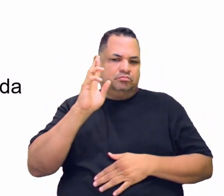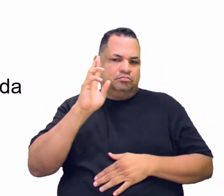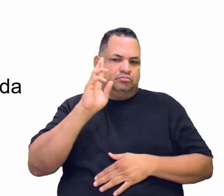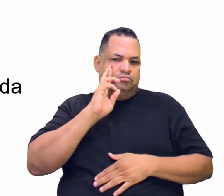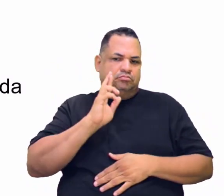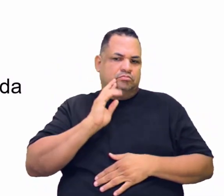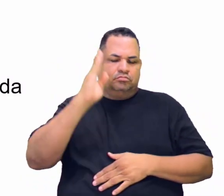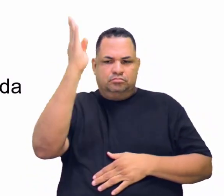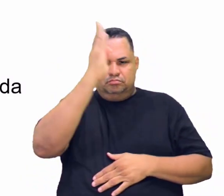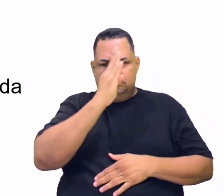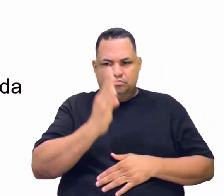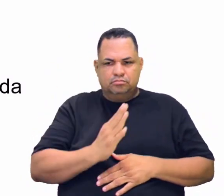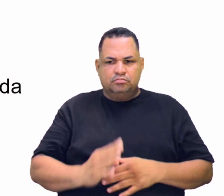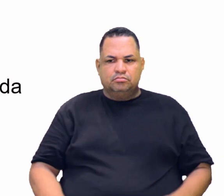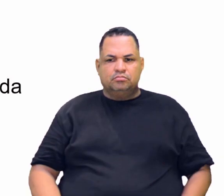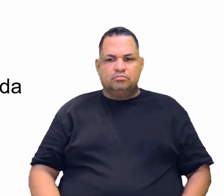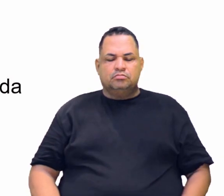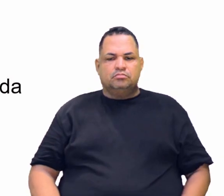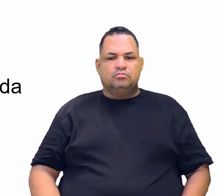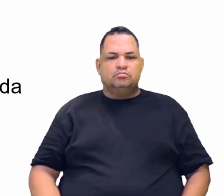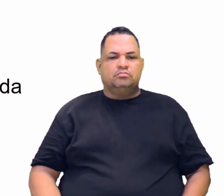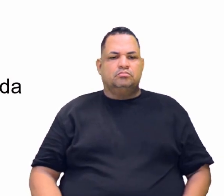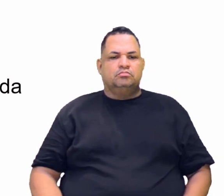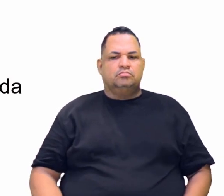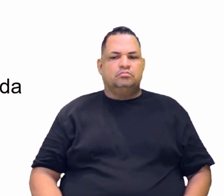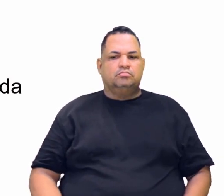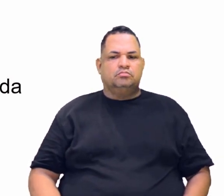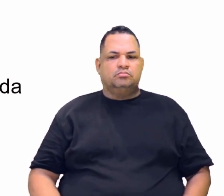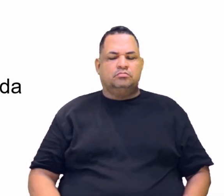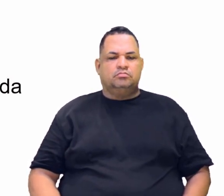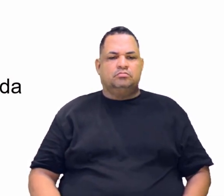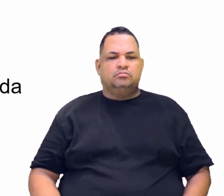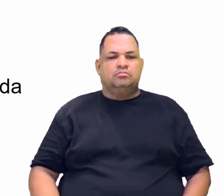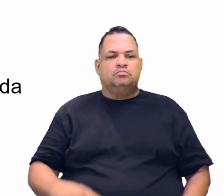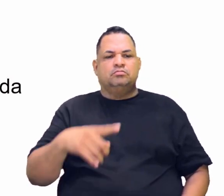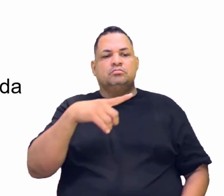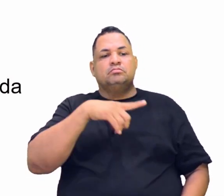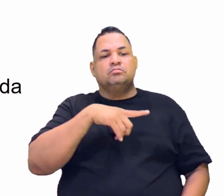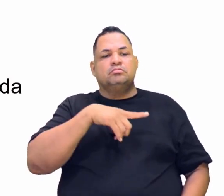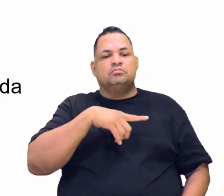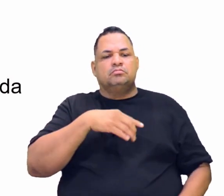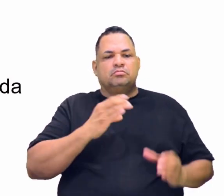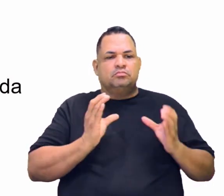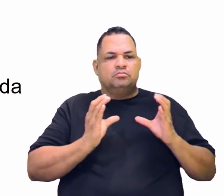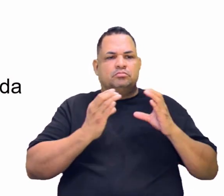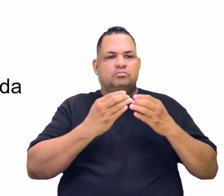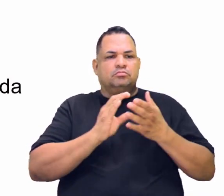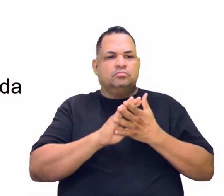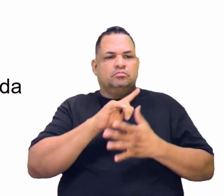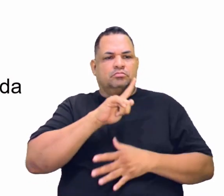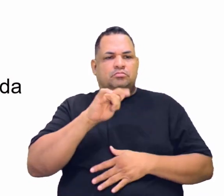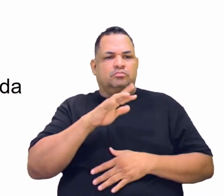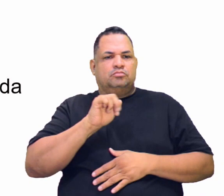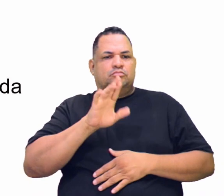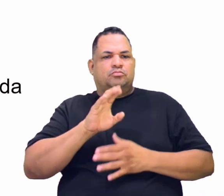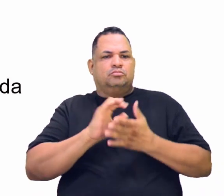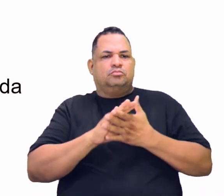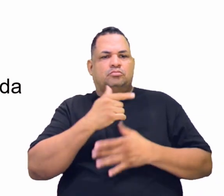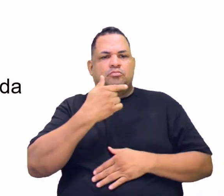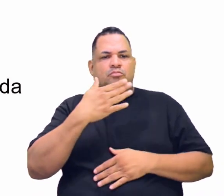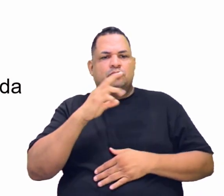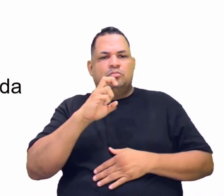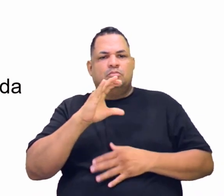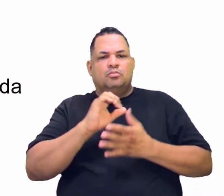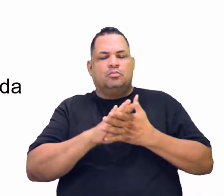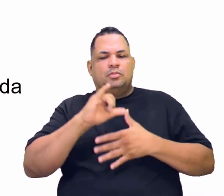tá? Eu tenho uma tribo Zorô. Eles era na época 250 índios e se encontram